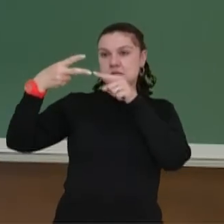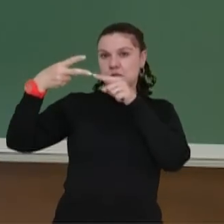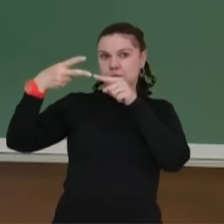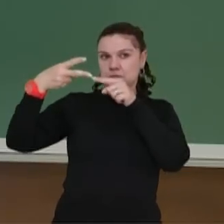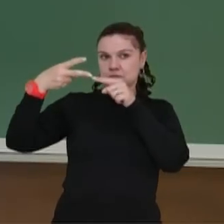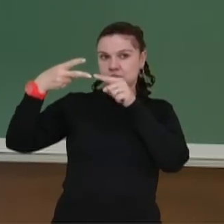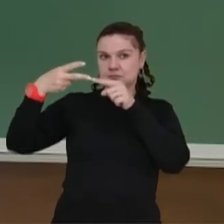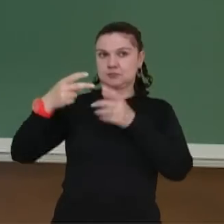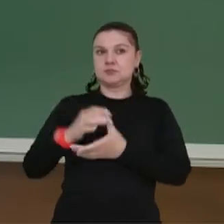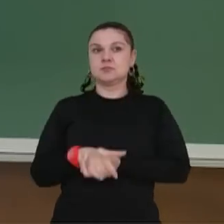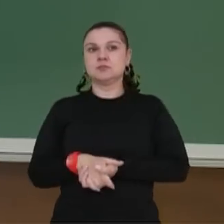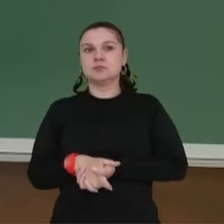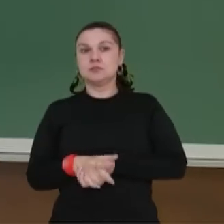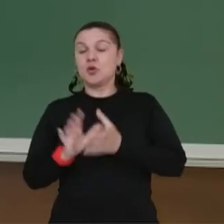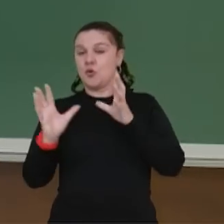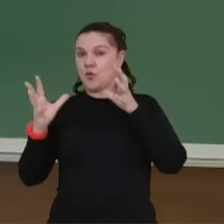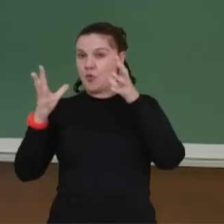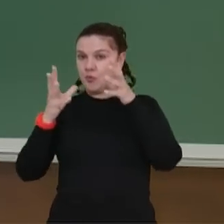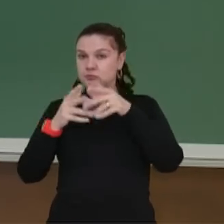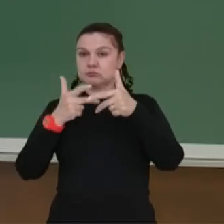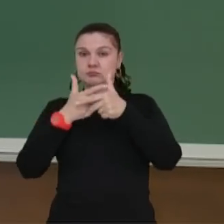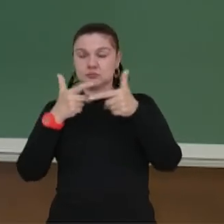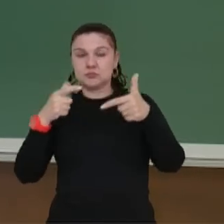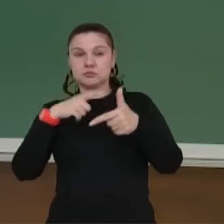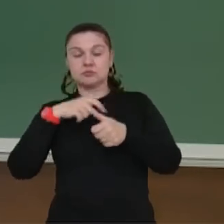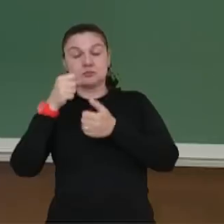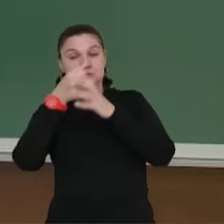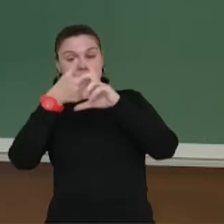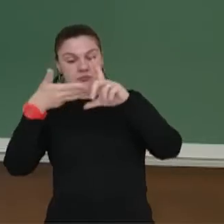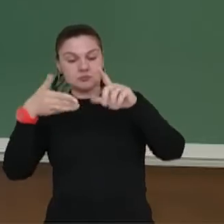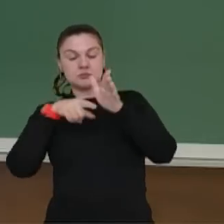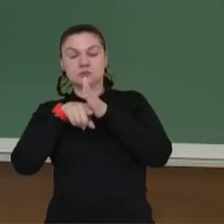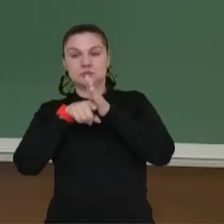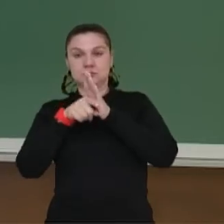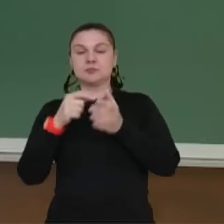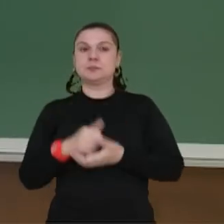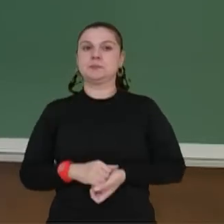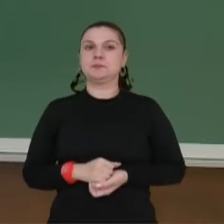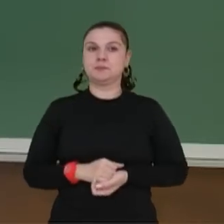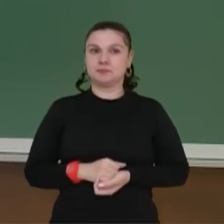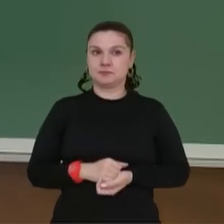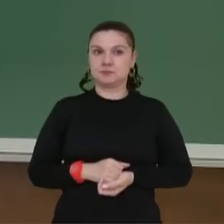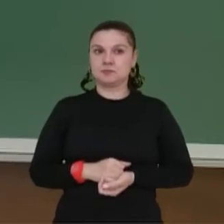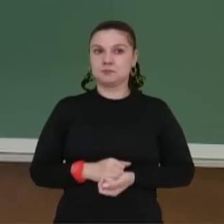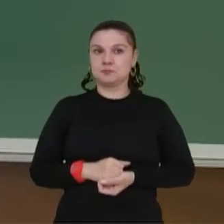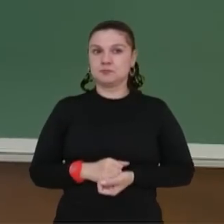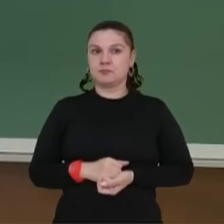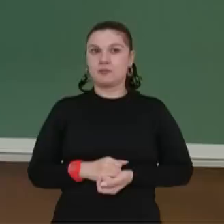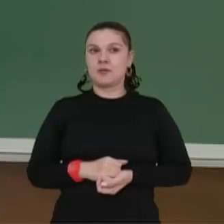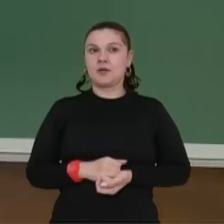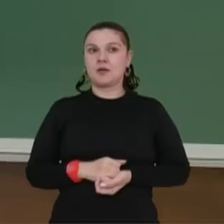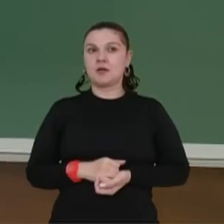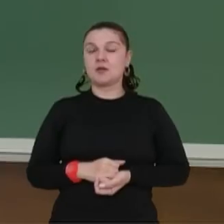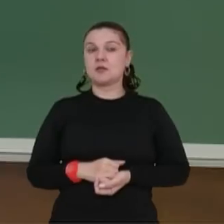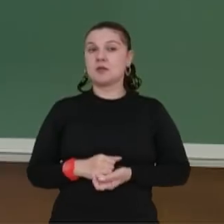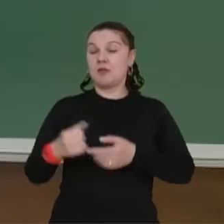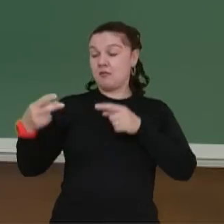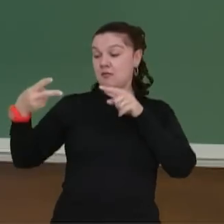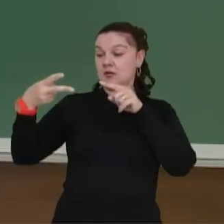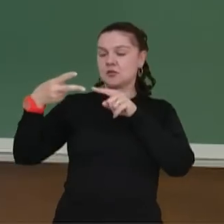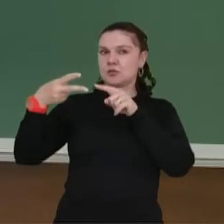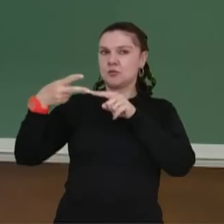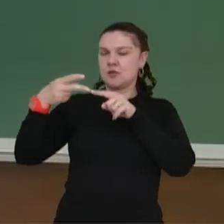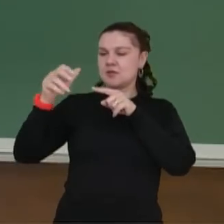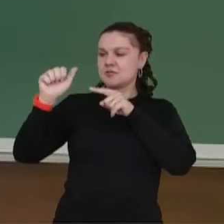sentença. Conjunto de elementos que possuem a característica que se pretende estudar. Ou observar, enfim. A número 2,